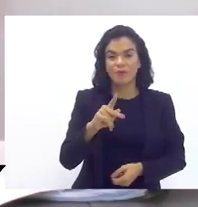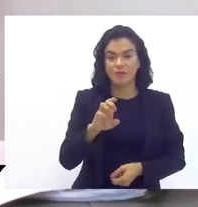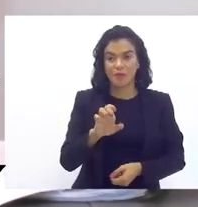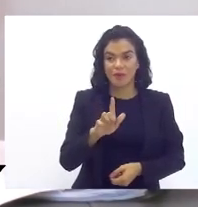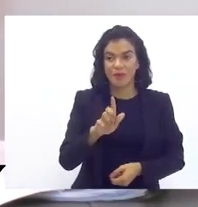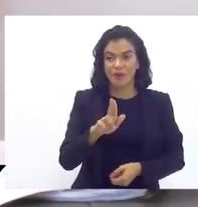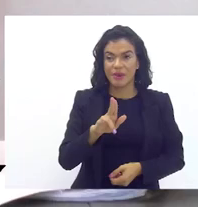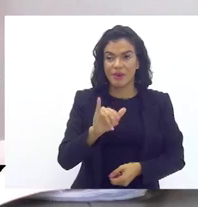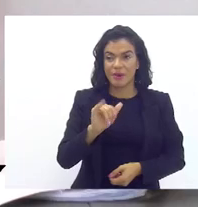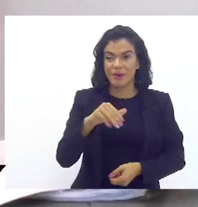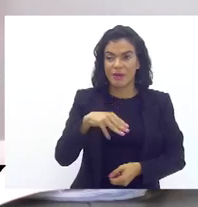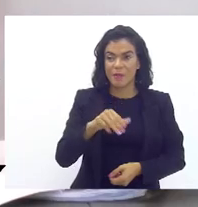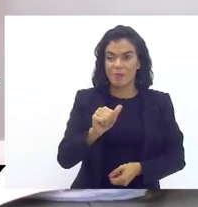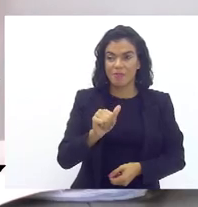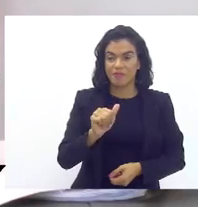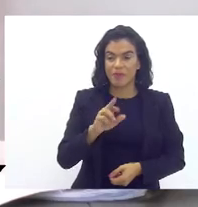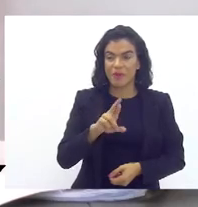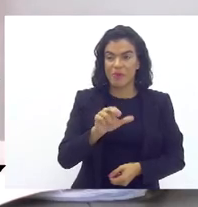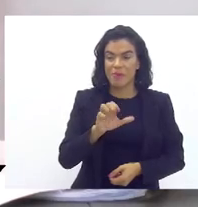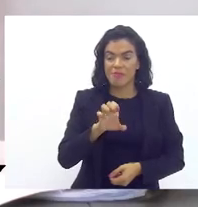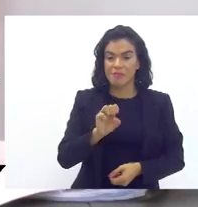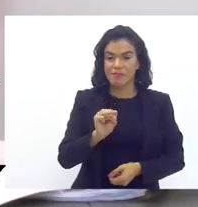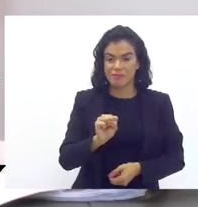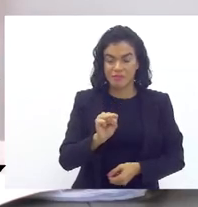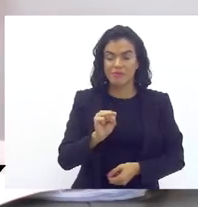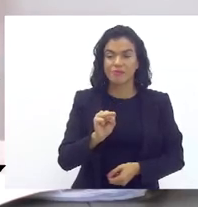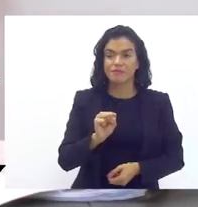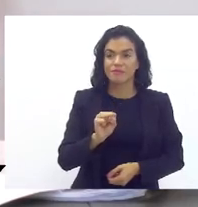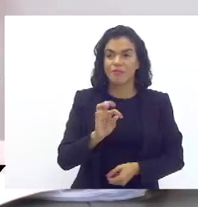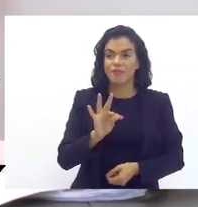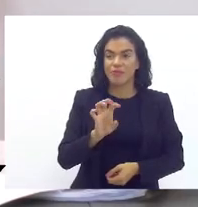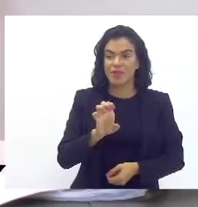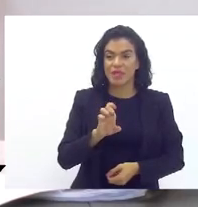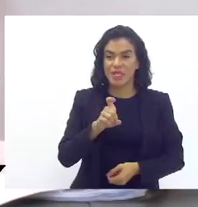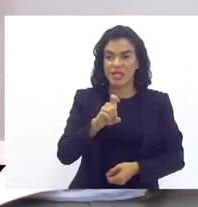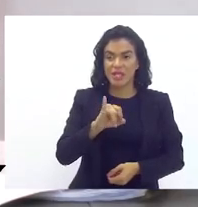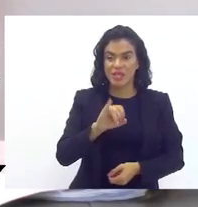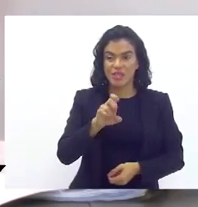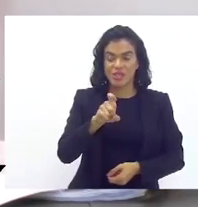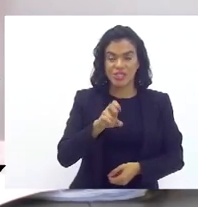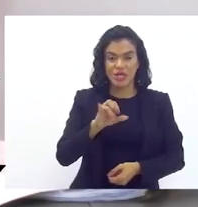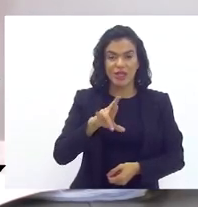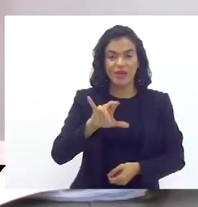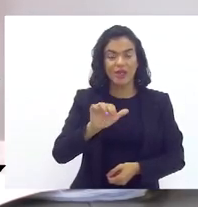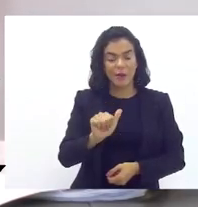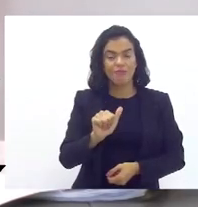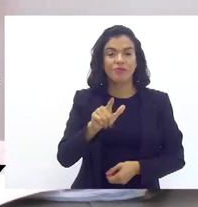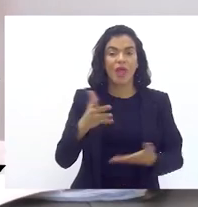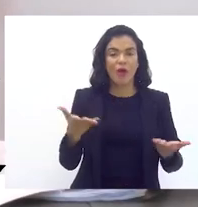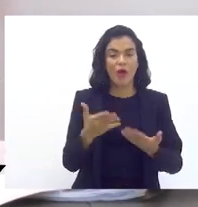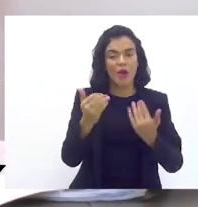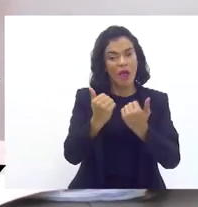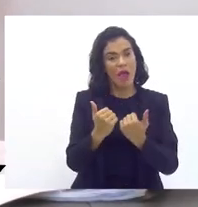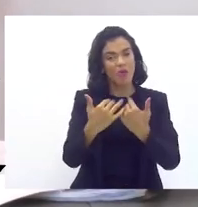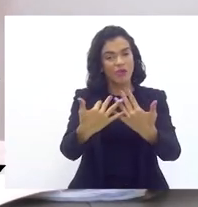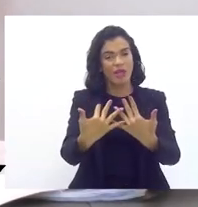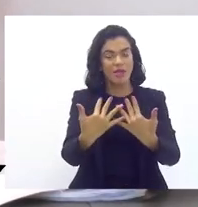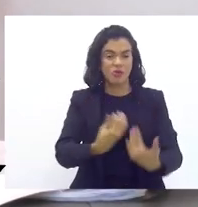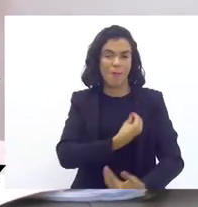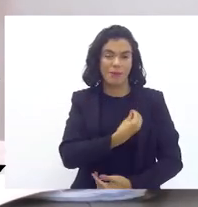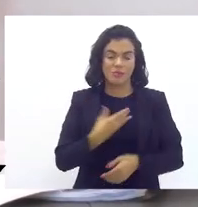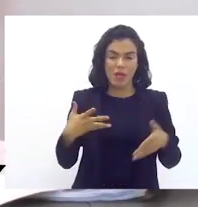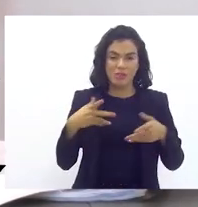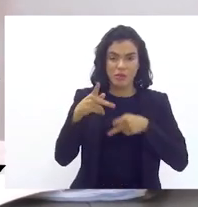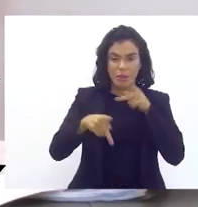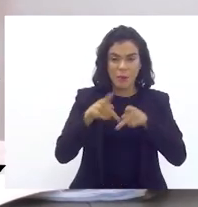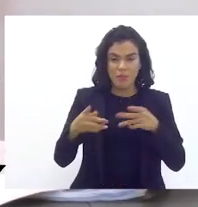Obrigado aqui pelo empenho de vocês nós aqui já fizemos a audiência pública para reforçar a perícia a